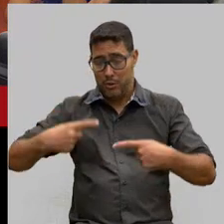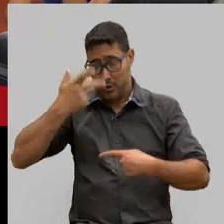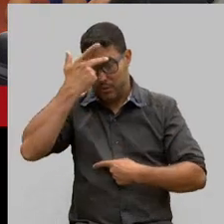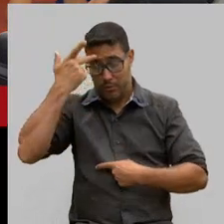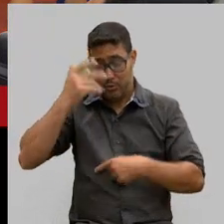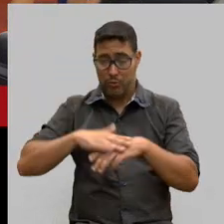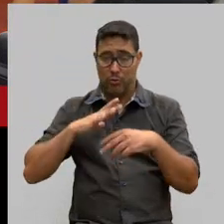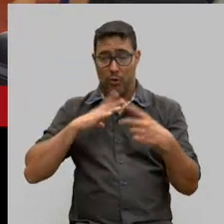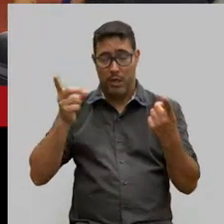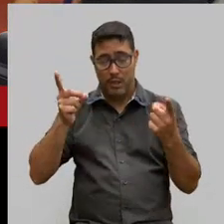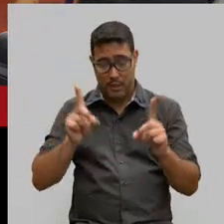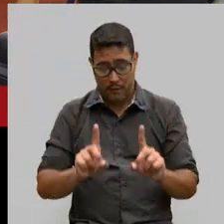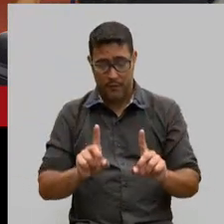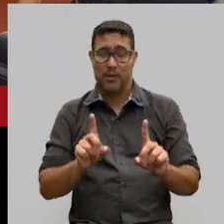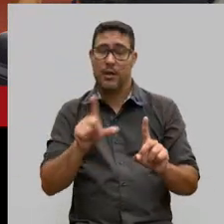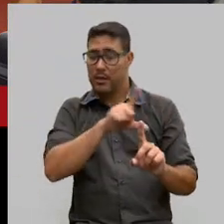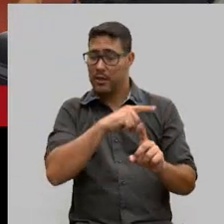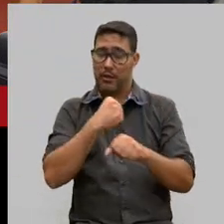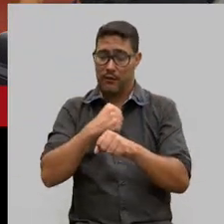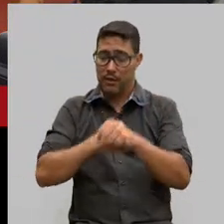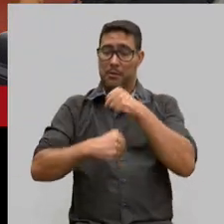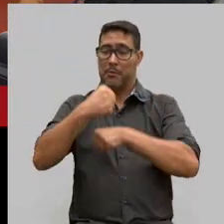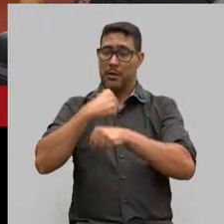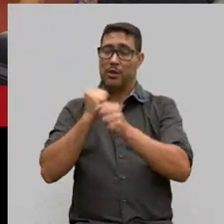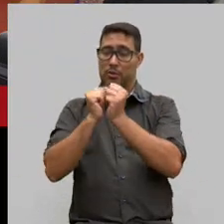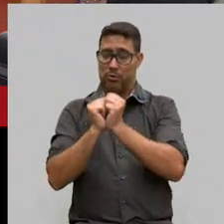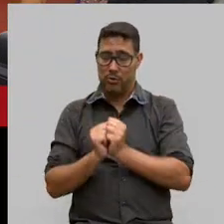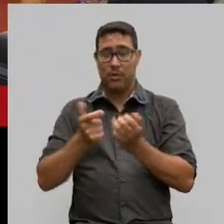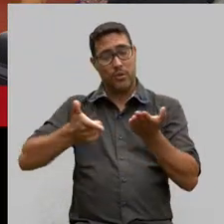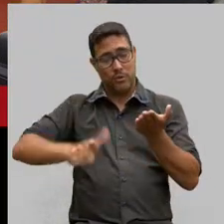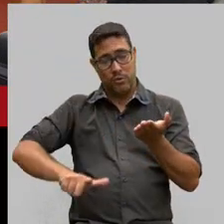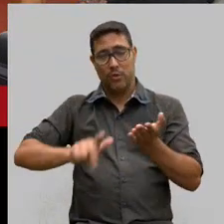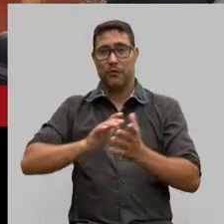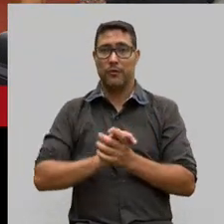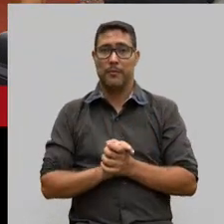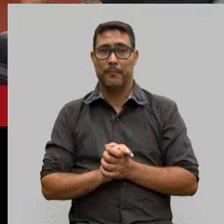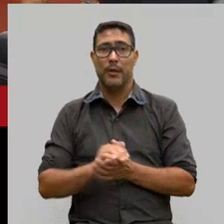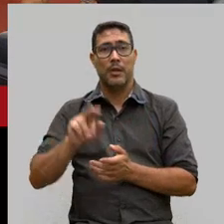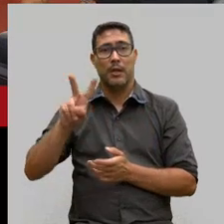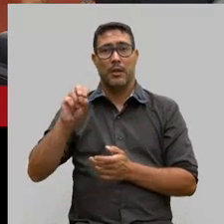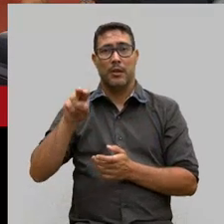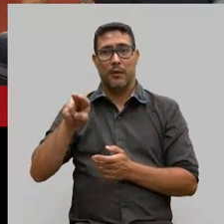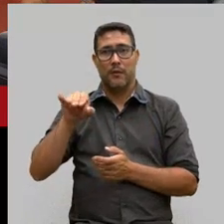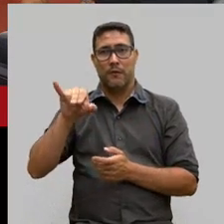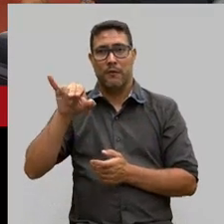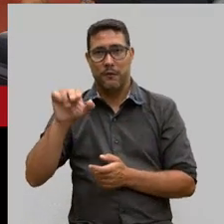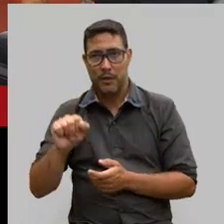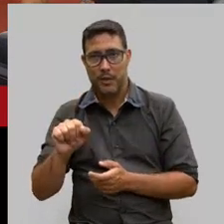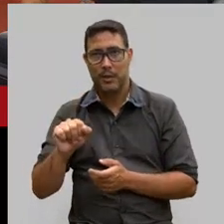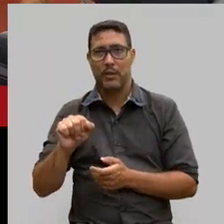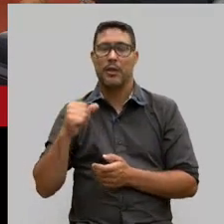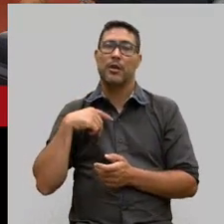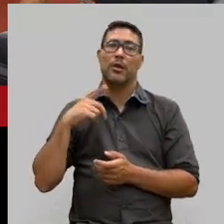ciência teve com a gente na audiência do ano passado tá aqui hoje novamente conosco a Vânia samiro Pereira D Vânia que é a promotora de